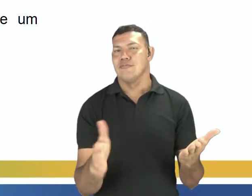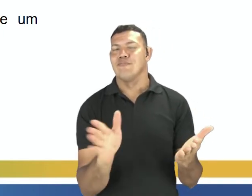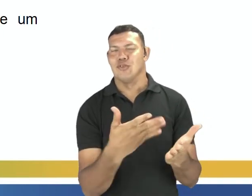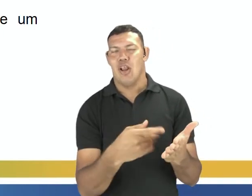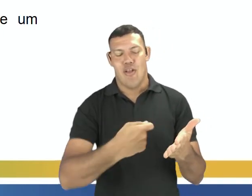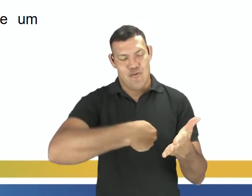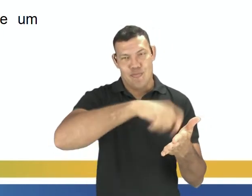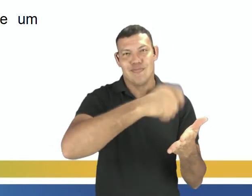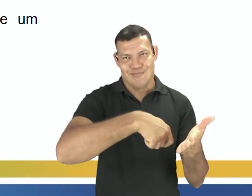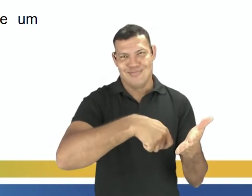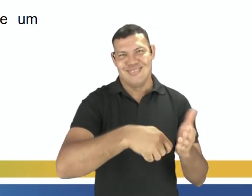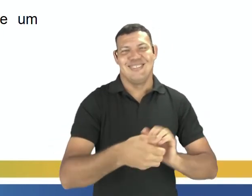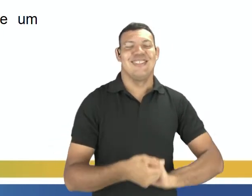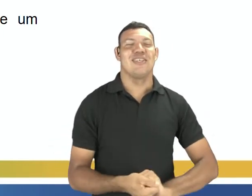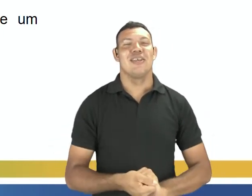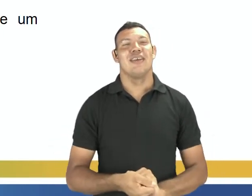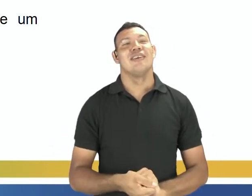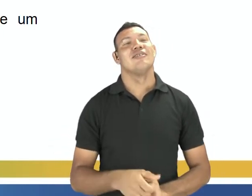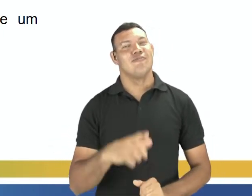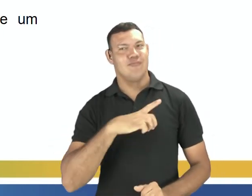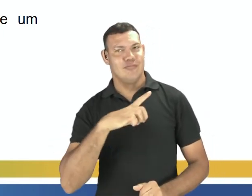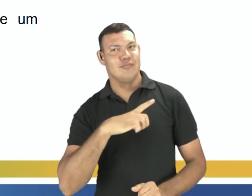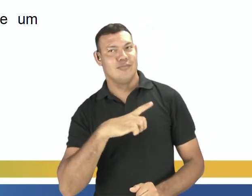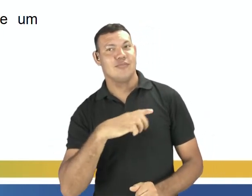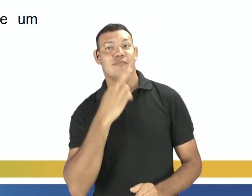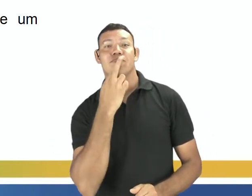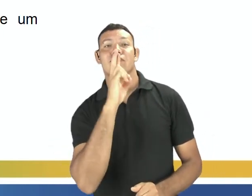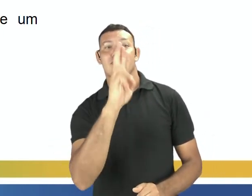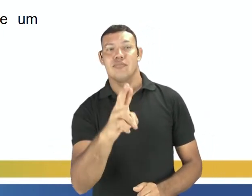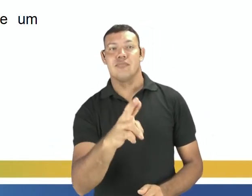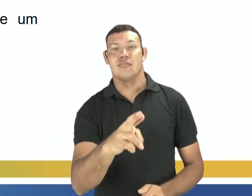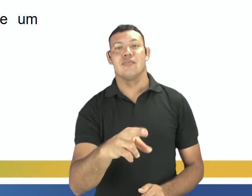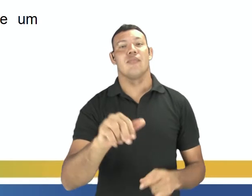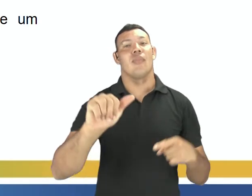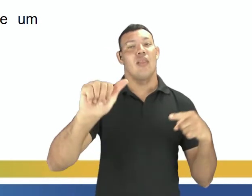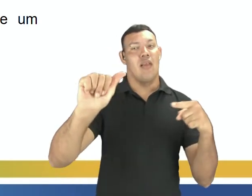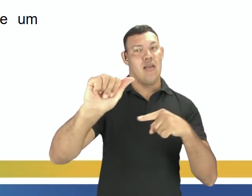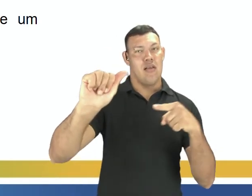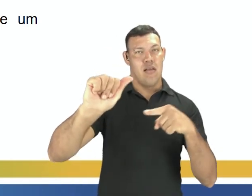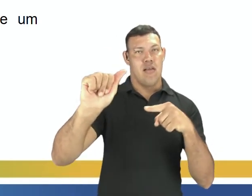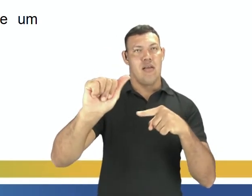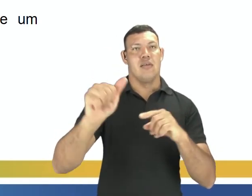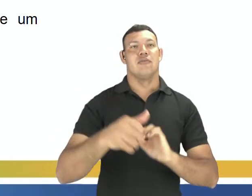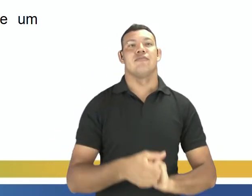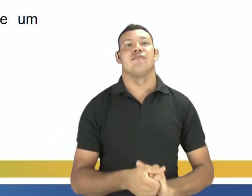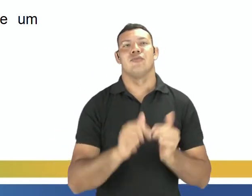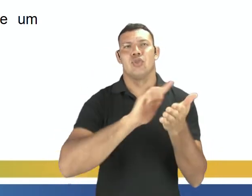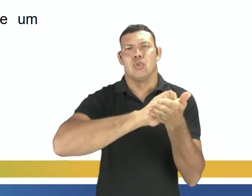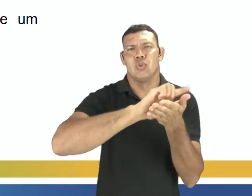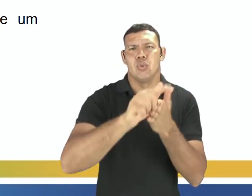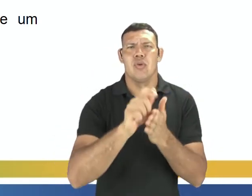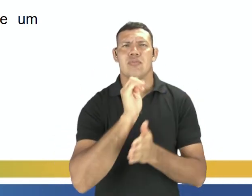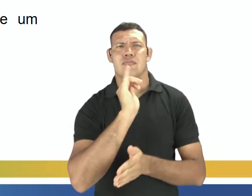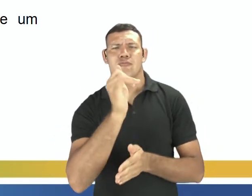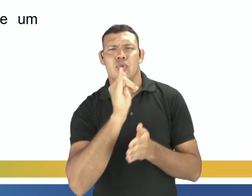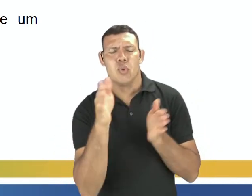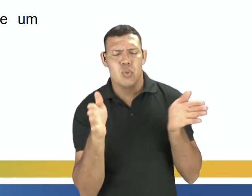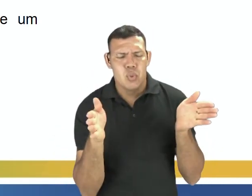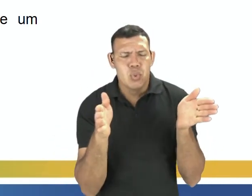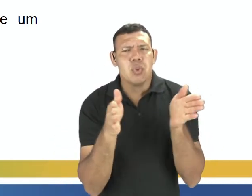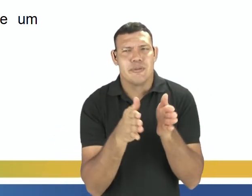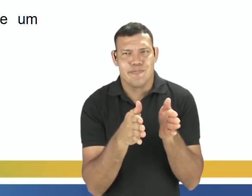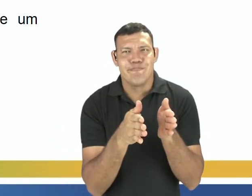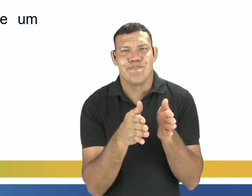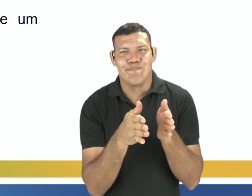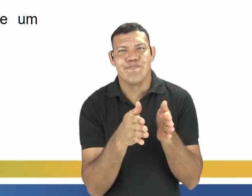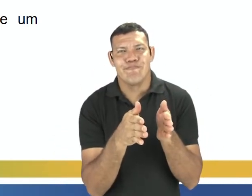dar o visto. Então nós temos, a resposta A1, gênero narrativo marcado pela brevidade, ou seja, ele é curto, ele é